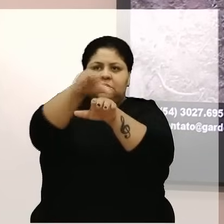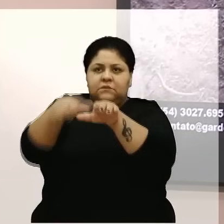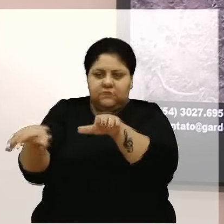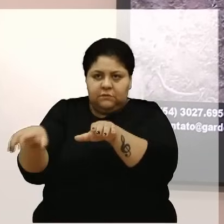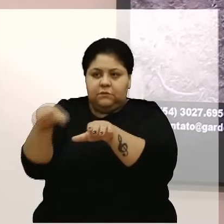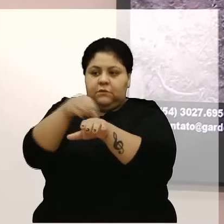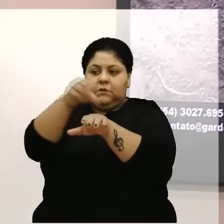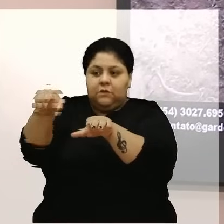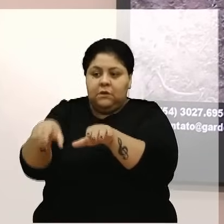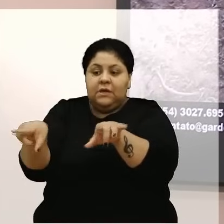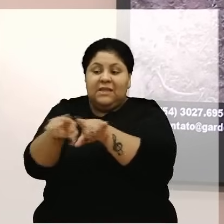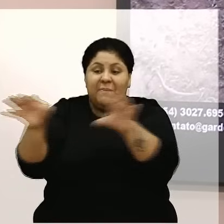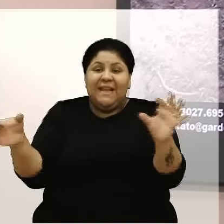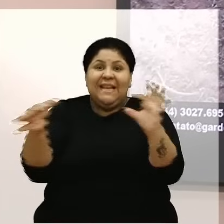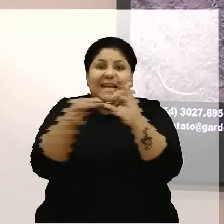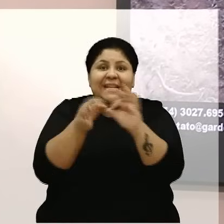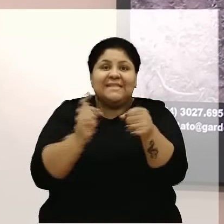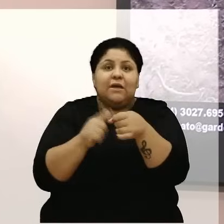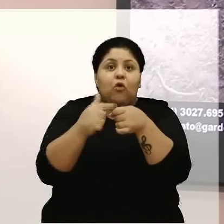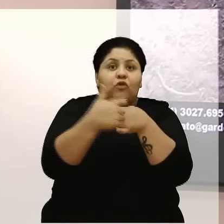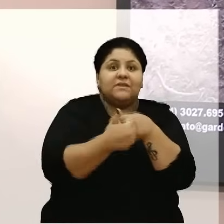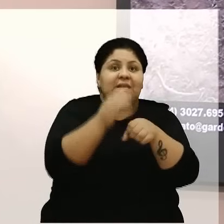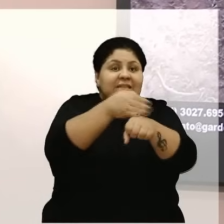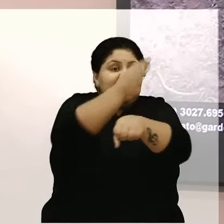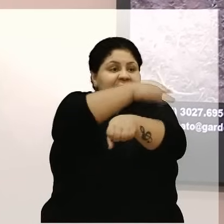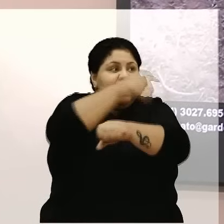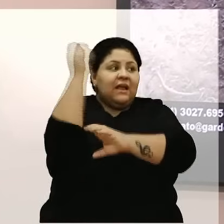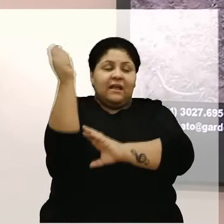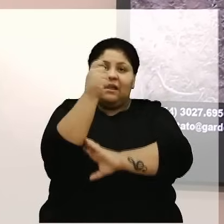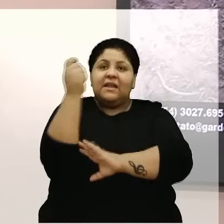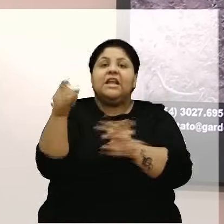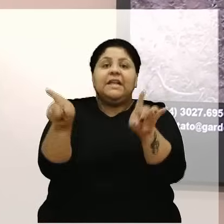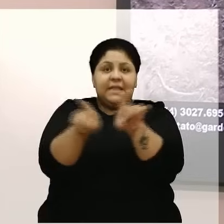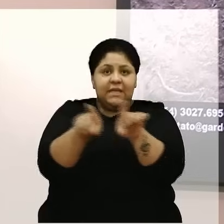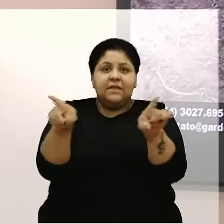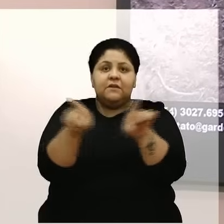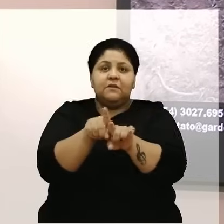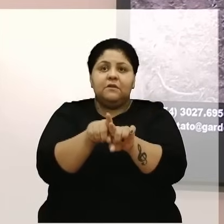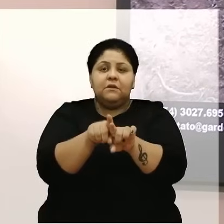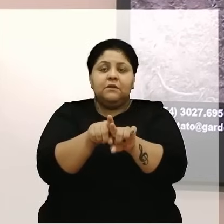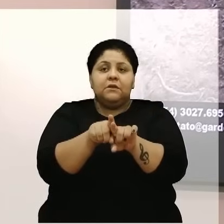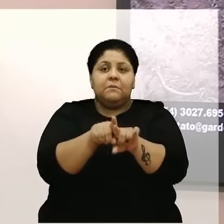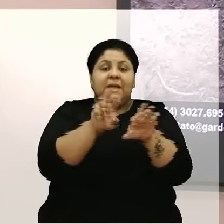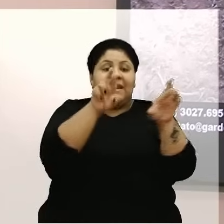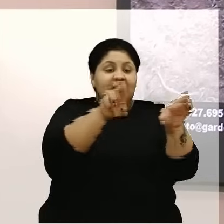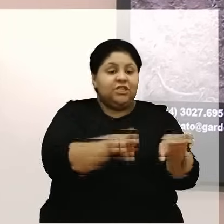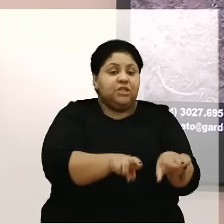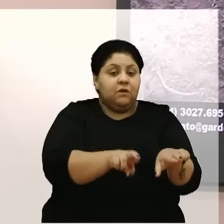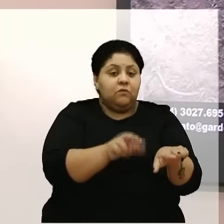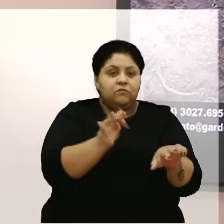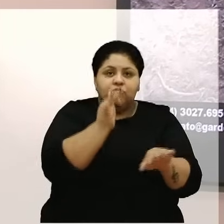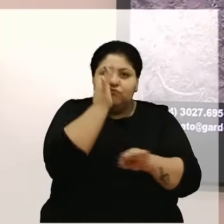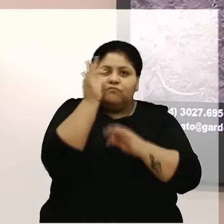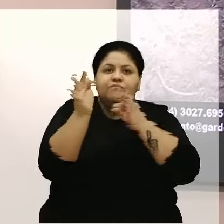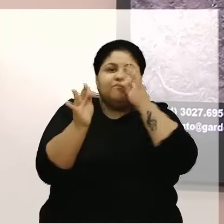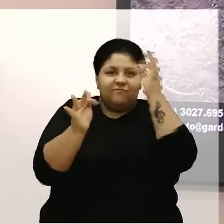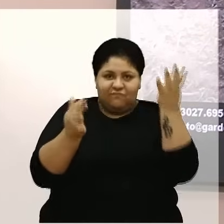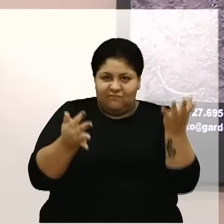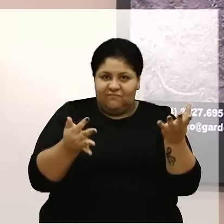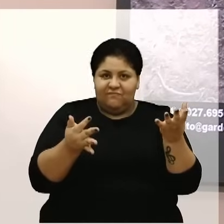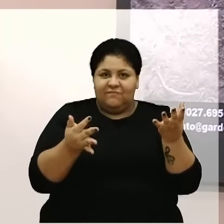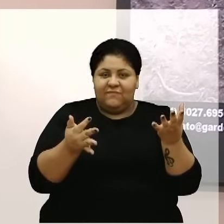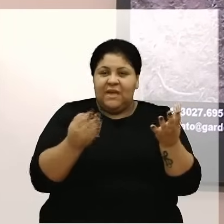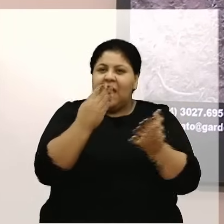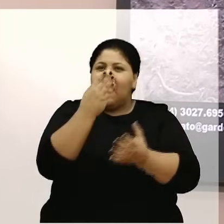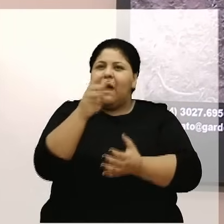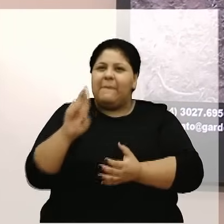e ligação com as cidades da nossa Serra Gaúcha também, e também a região das Hortênsias. Porque no momento que a BR caiu a ponte lá em